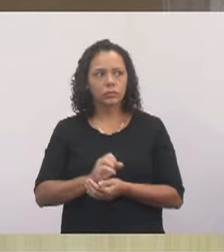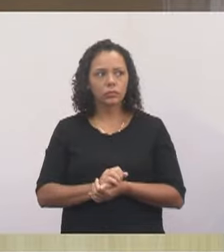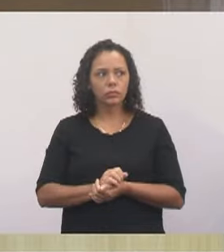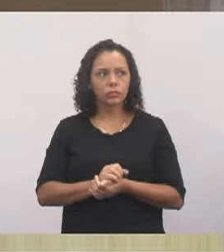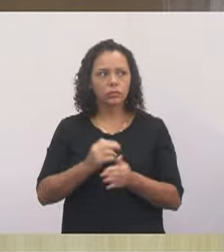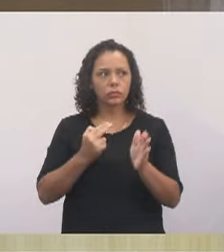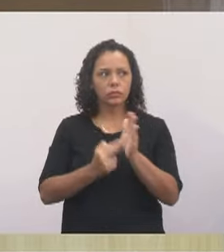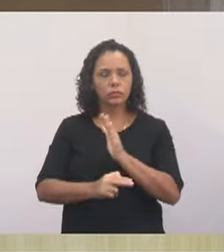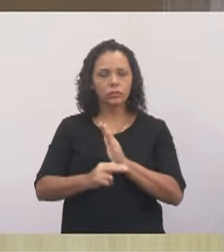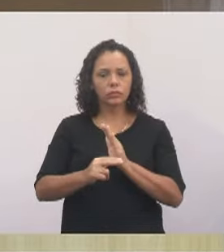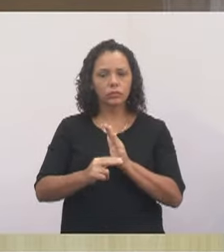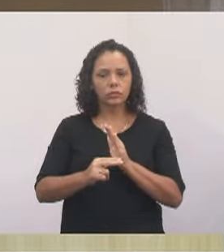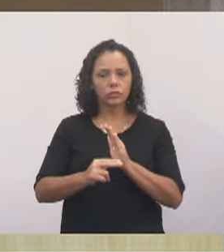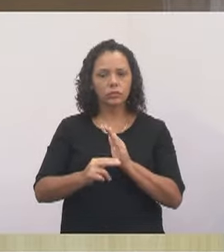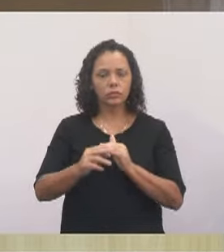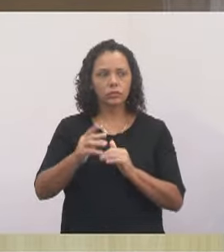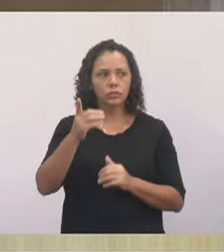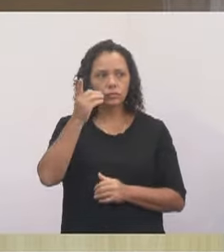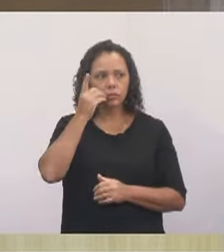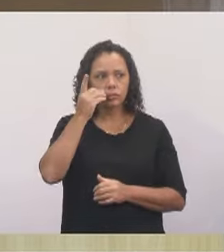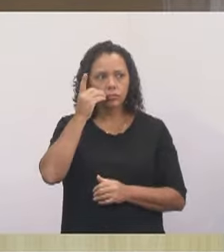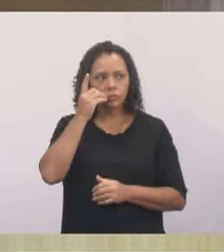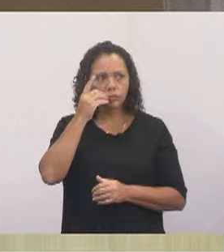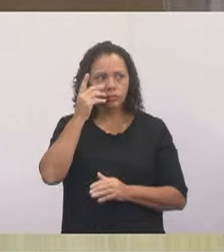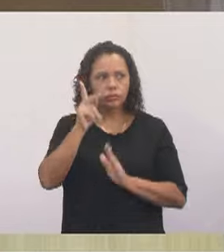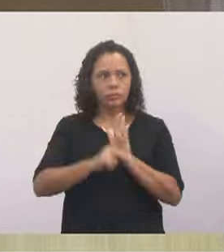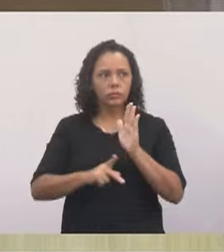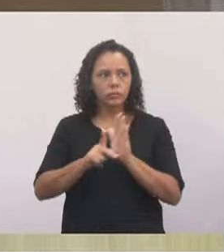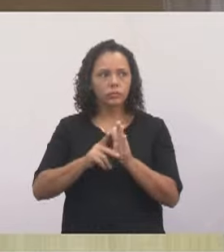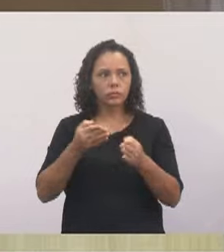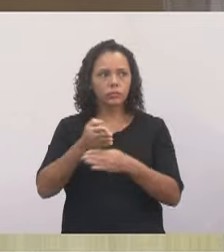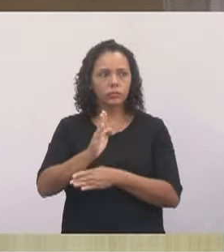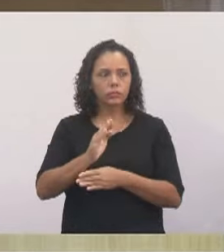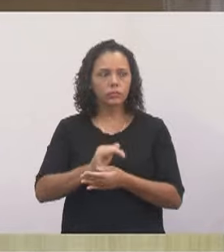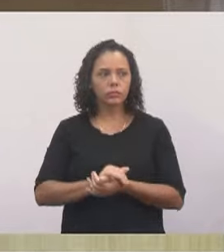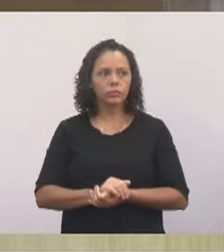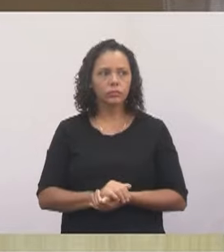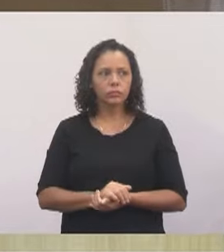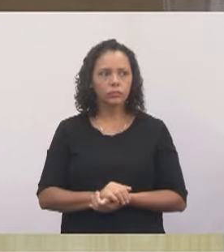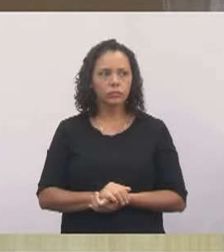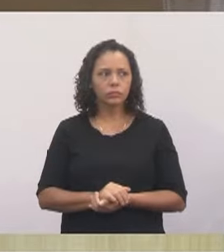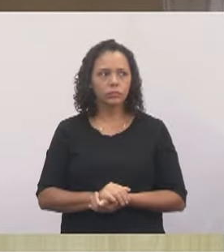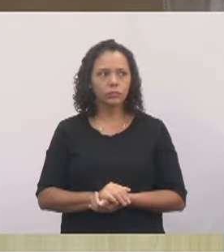Autoria, vereador Dude, projeto aprovado por 12 votos favoráveis.